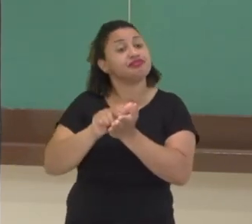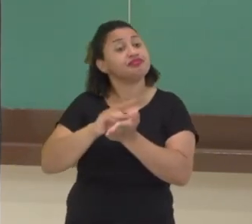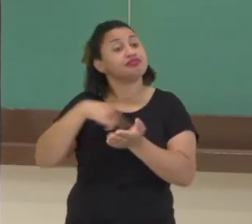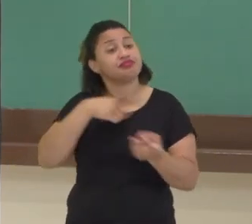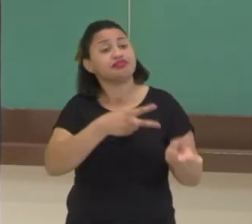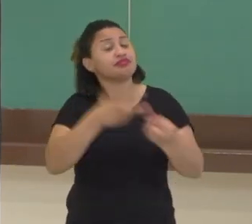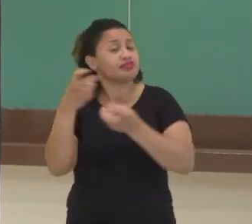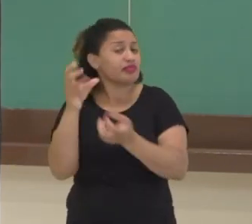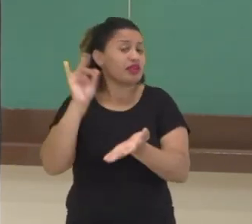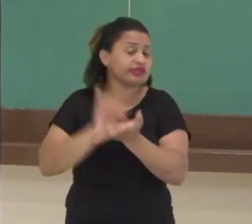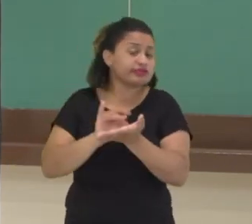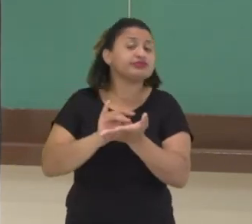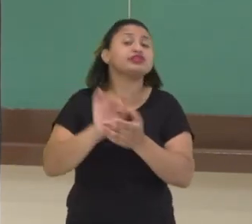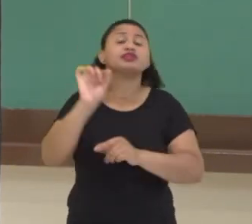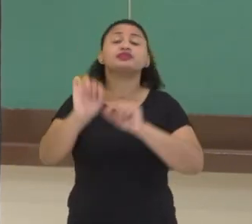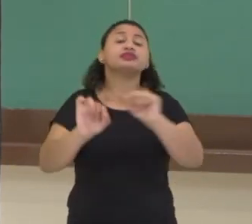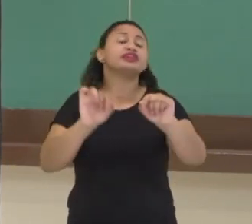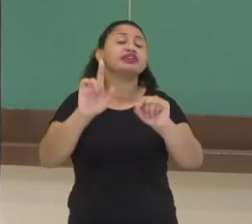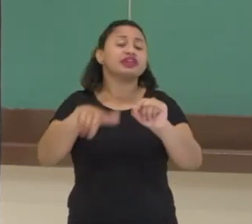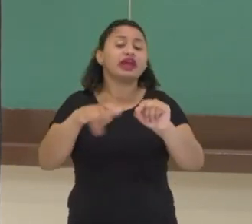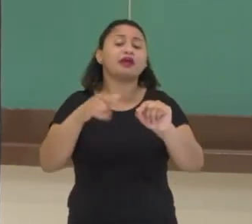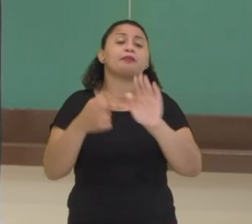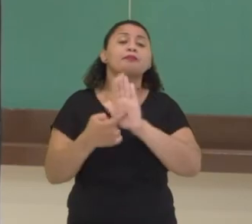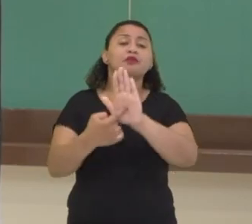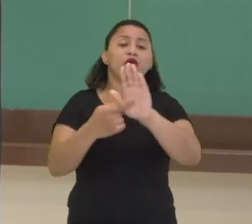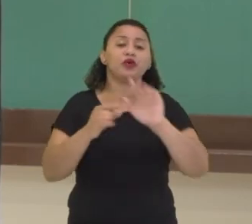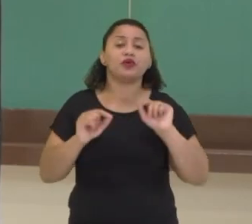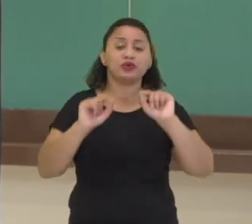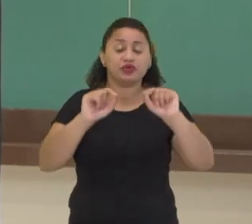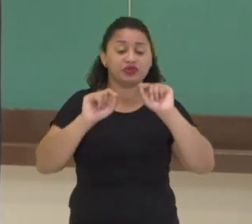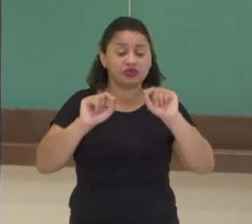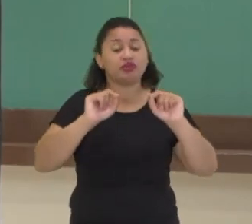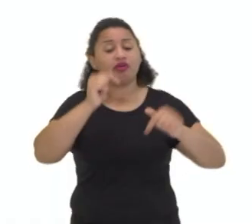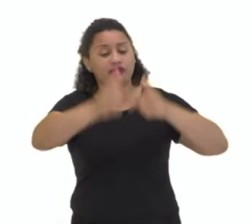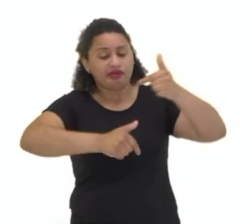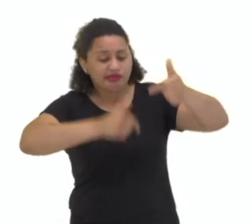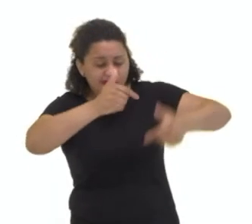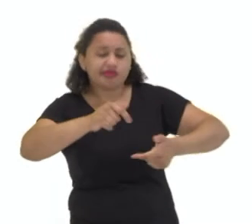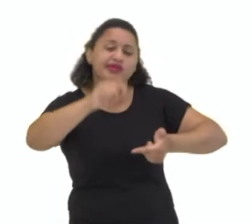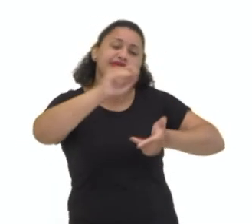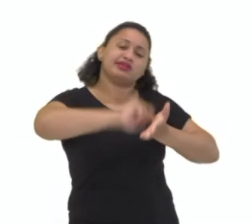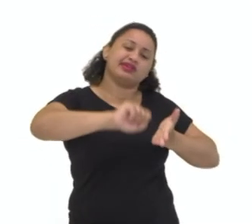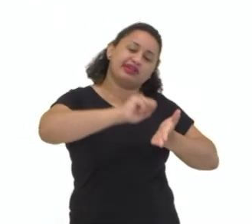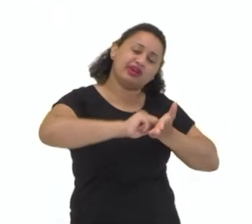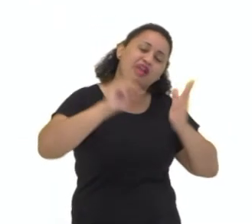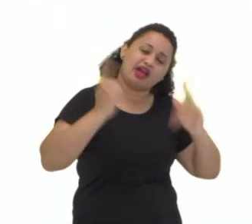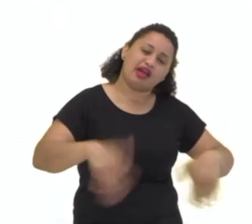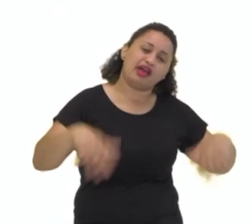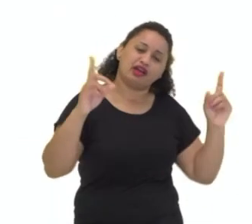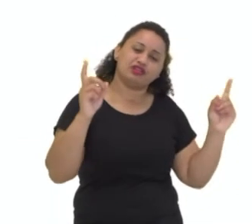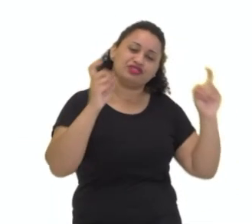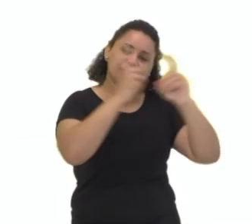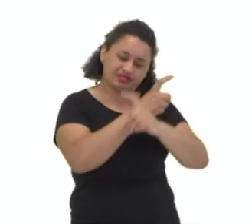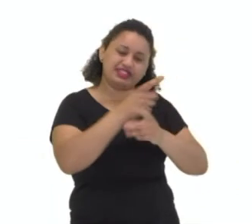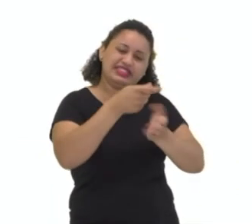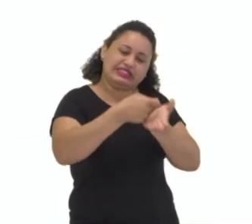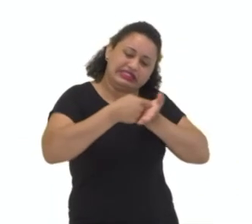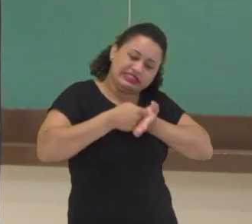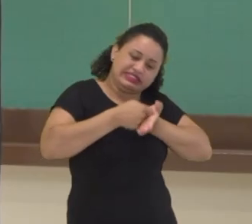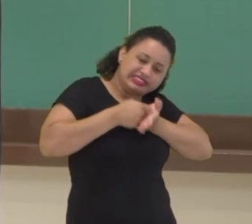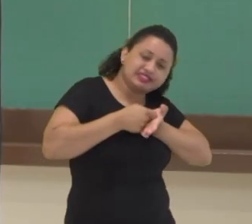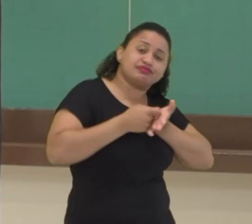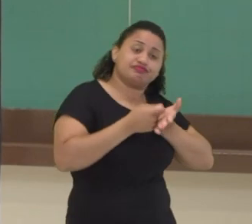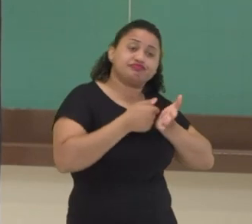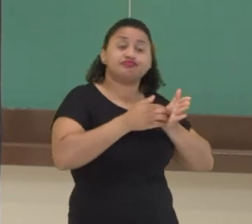E o efeito qual é? Demonstrar como o trabalho de escritor é pesado e exigente, né? Então, ó,